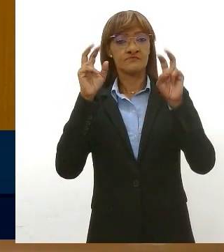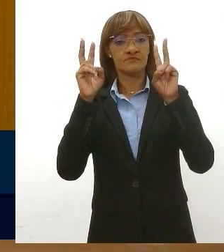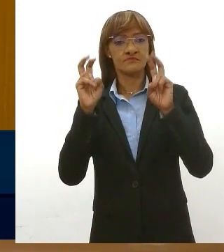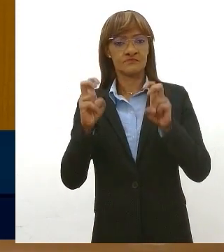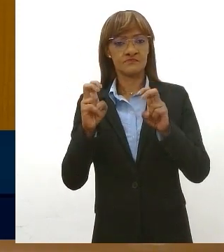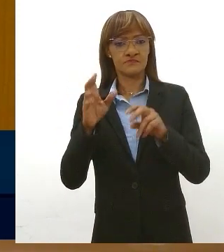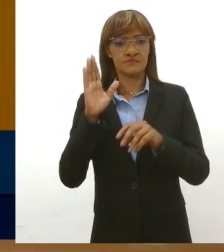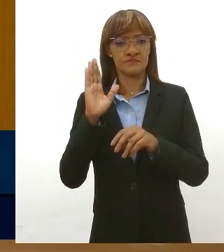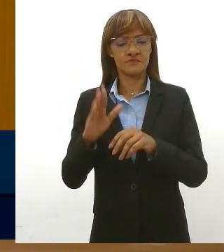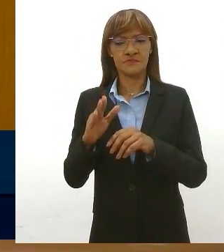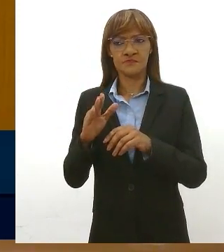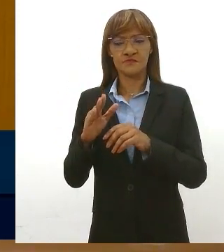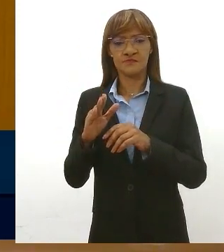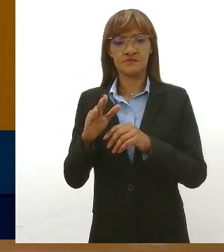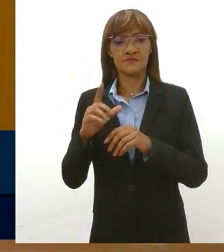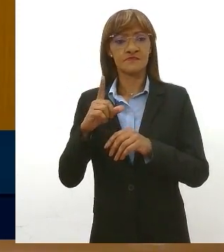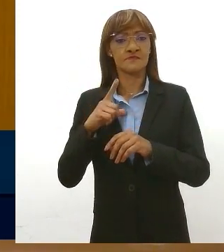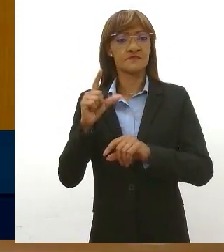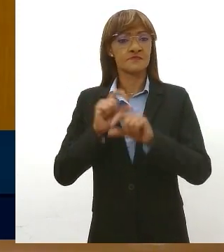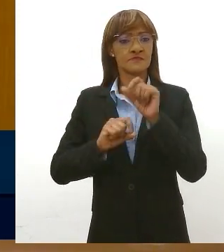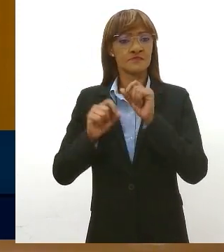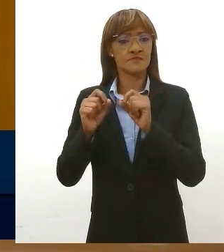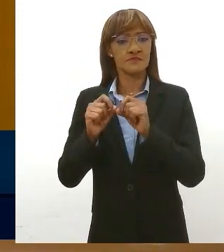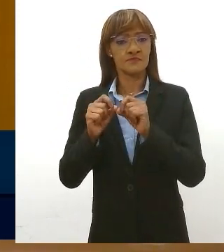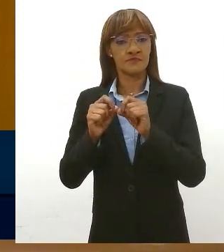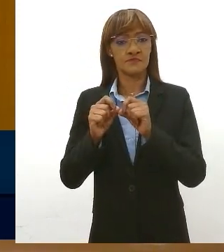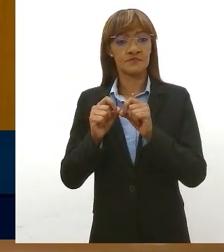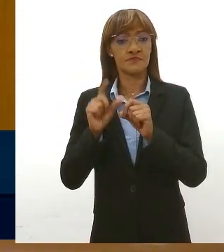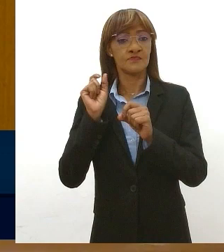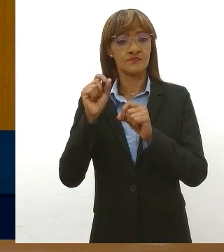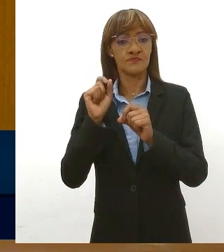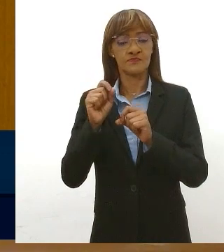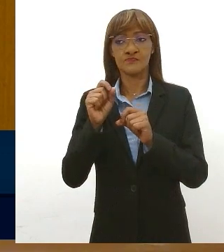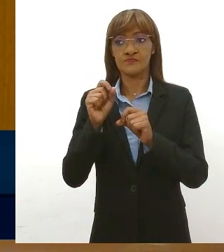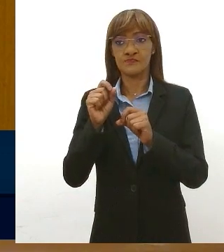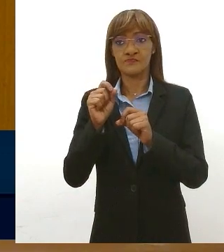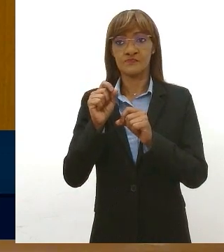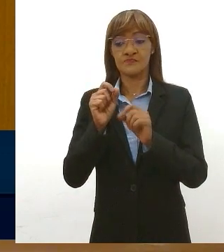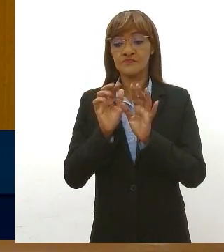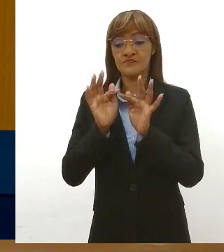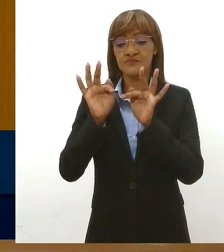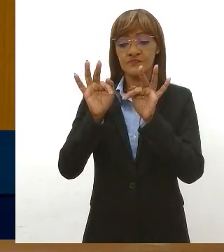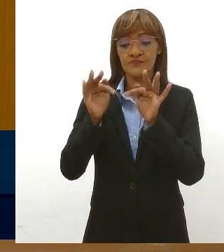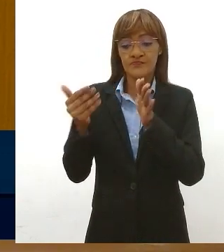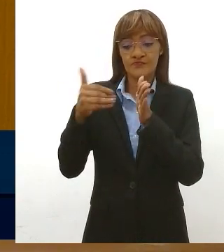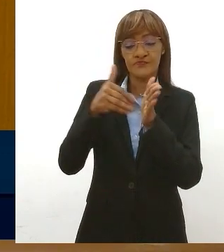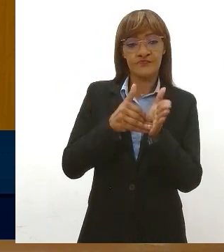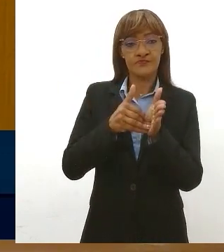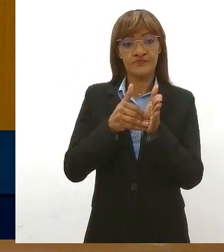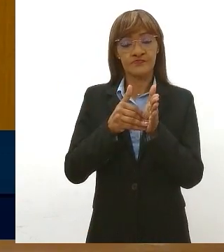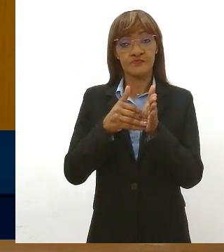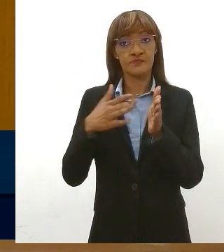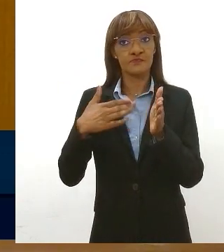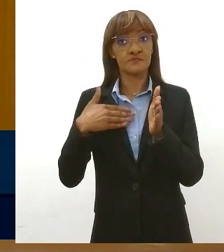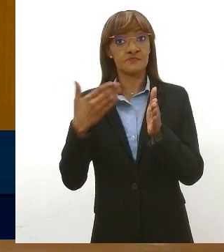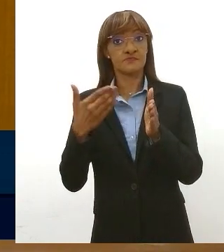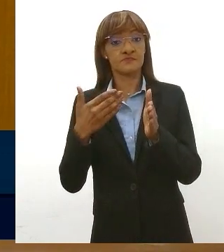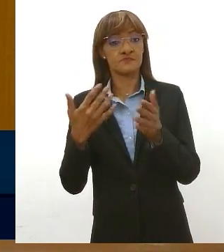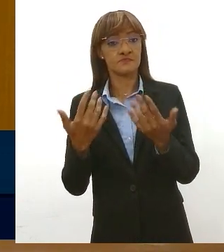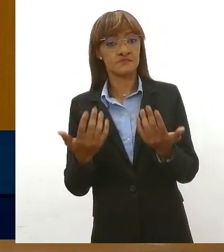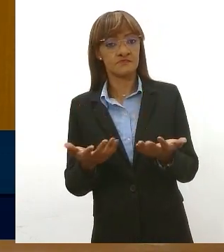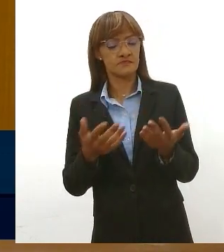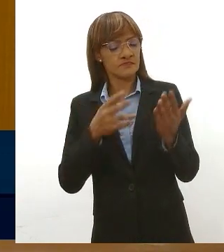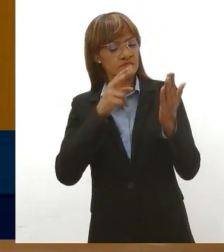seu final surpreendente. E olhando o prefácio desse livro, a gente pode perceber